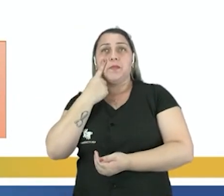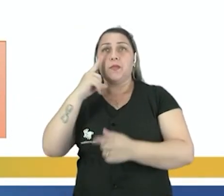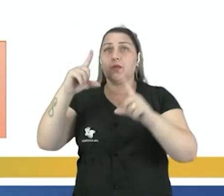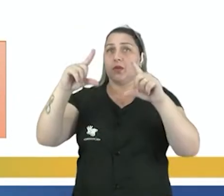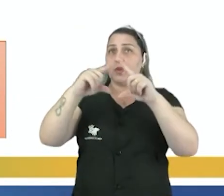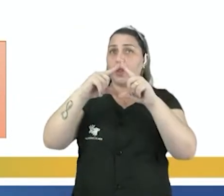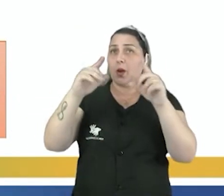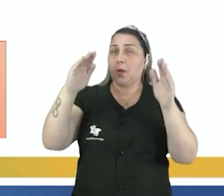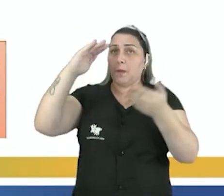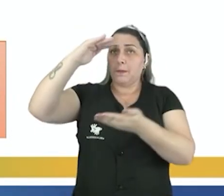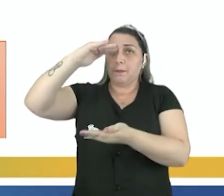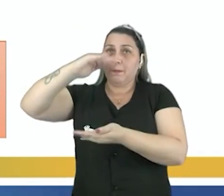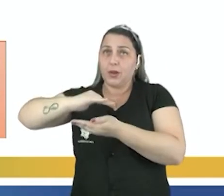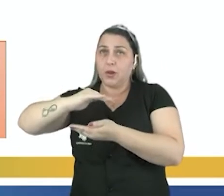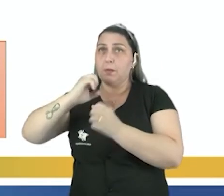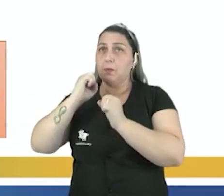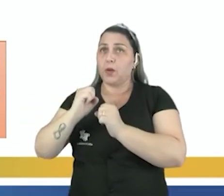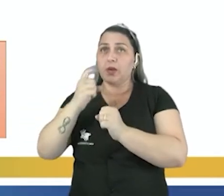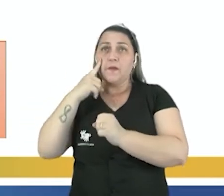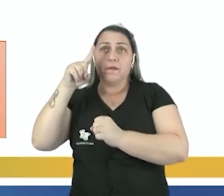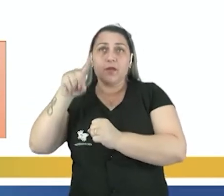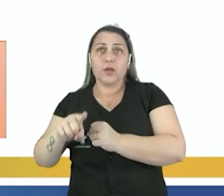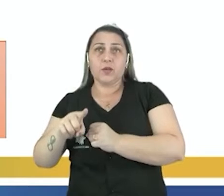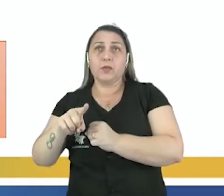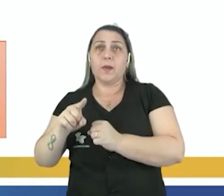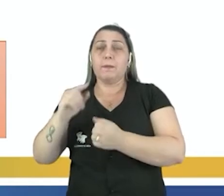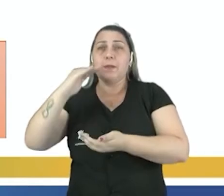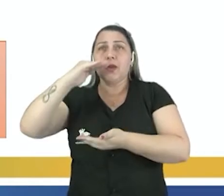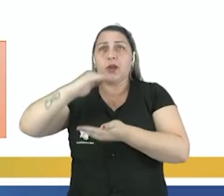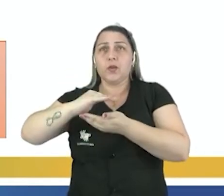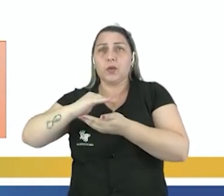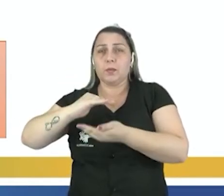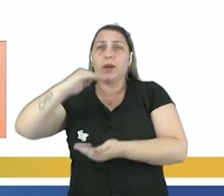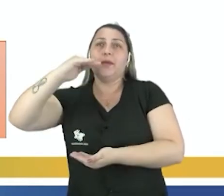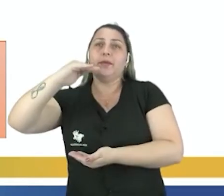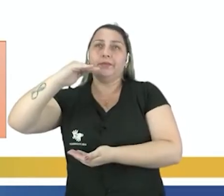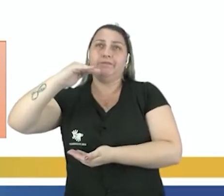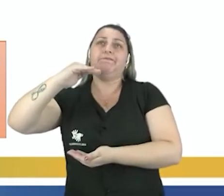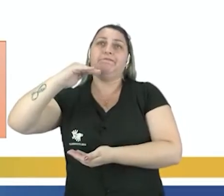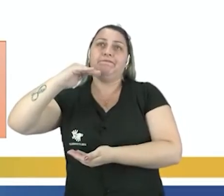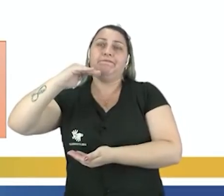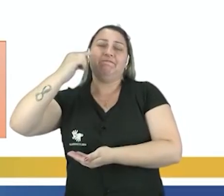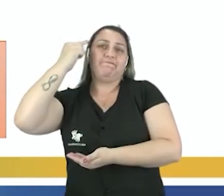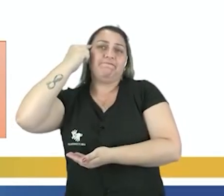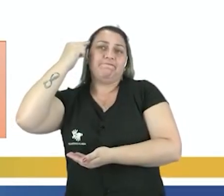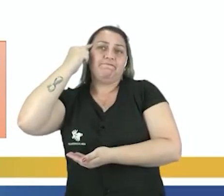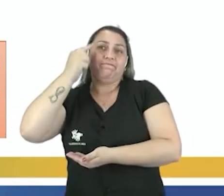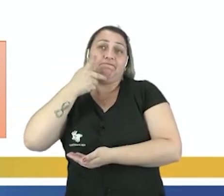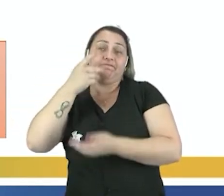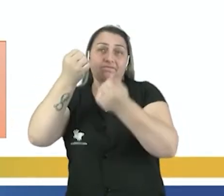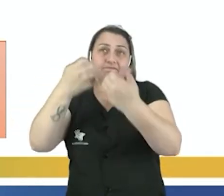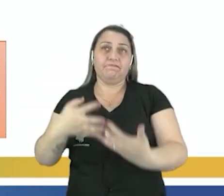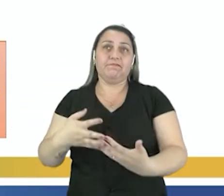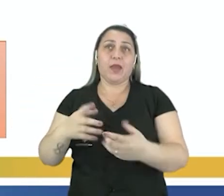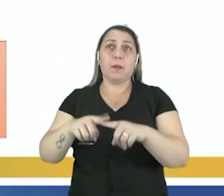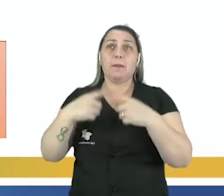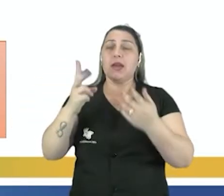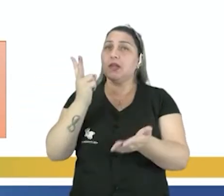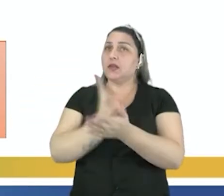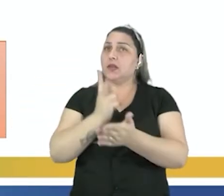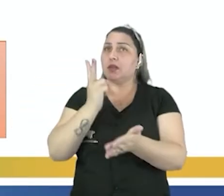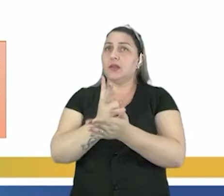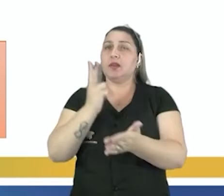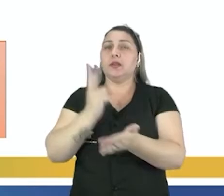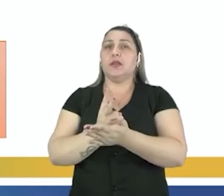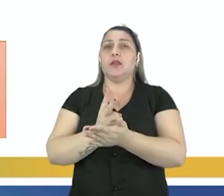Note também, né, que o triângulo menor pode ser visto como uma miniatura do triângulo maior. A mesma ideia que eu falei para você aqui, mas